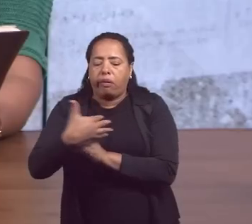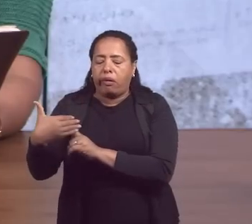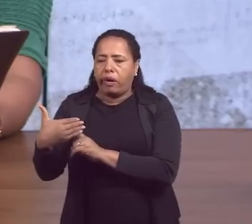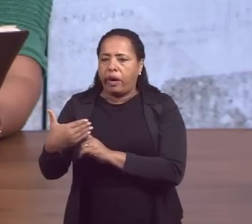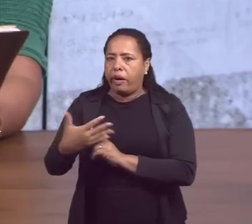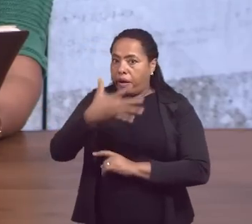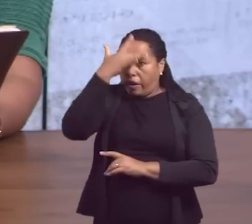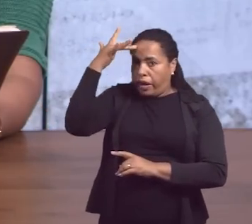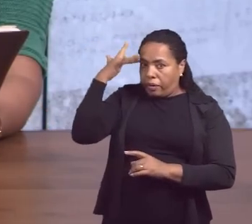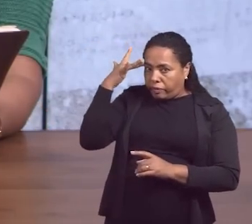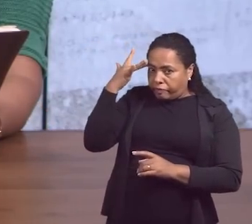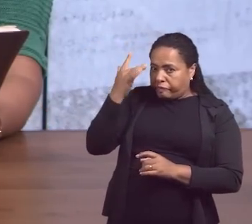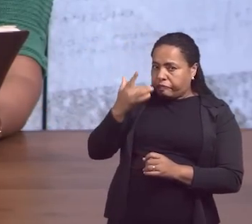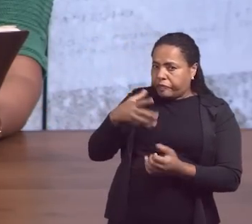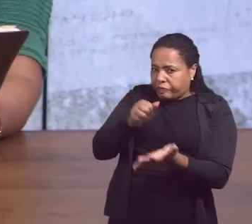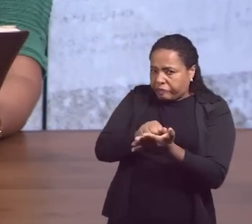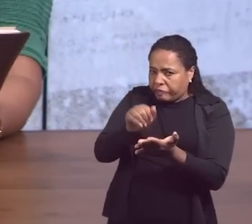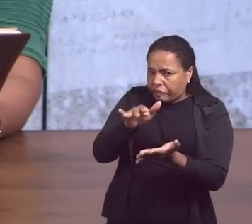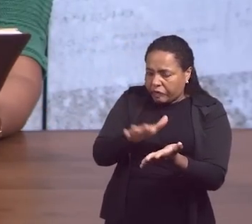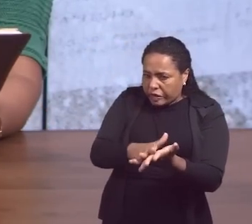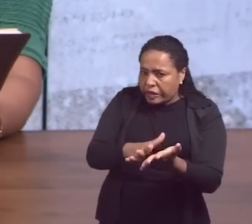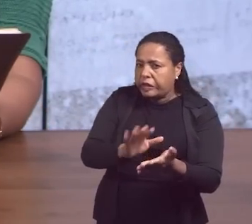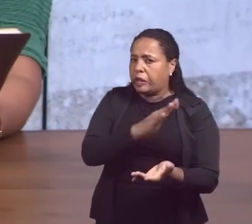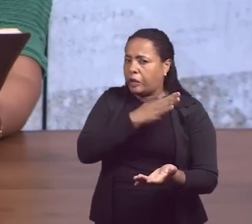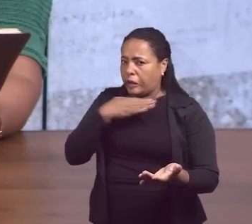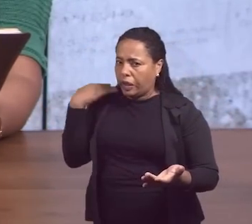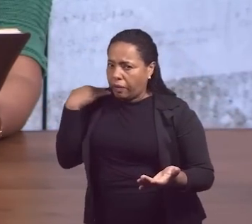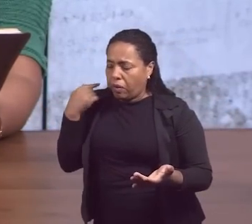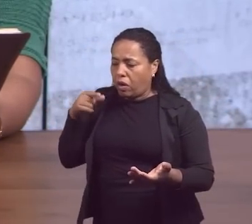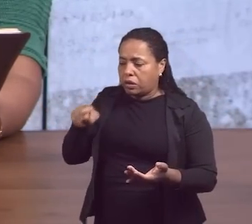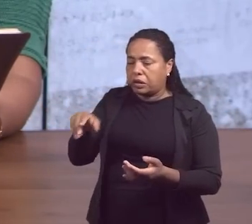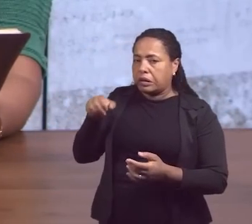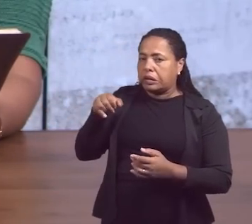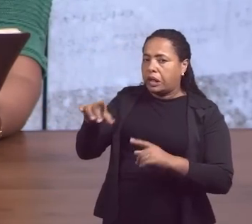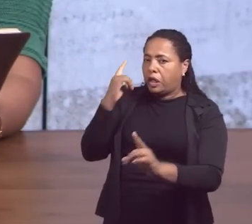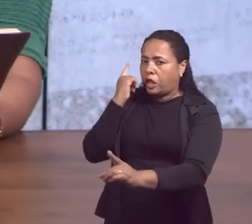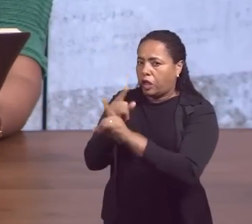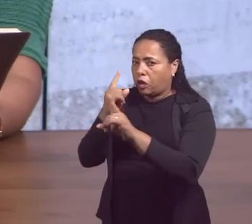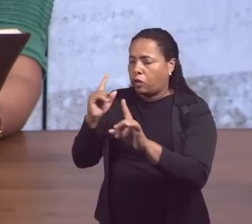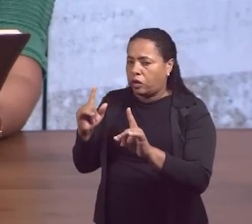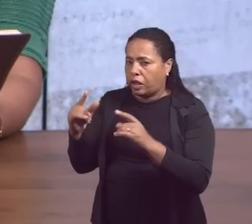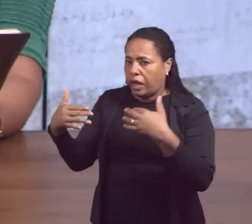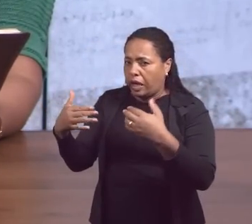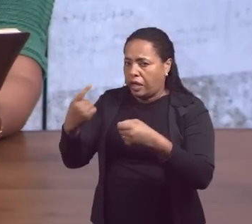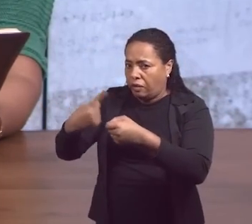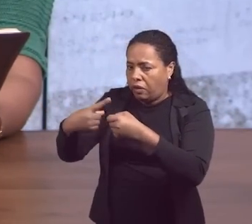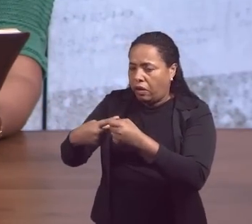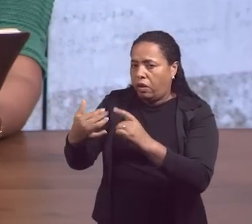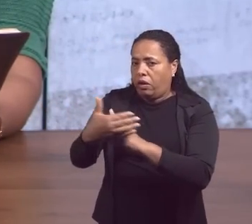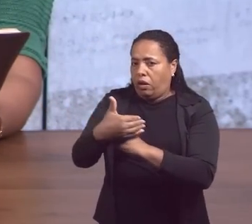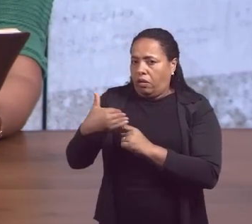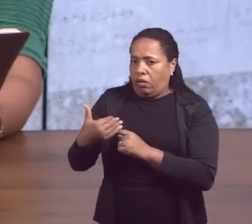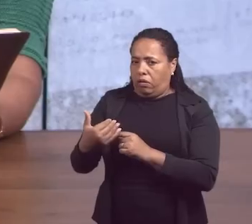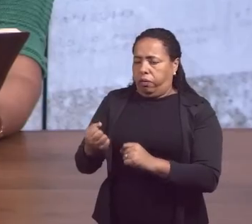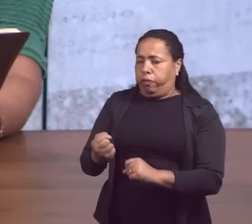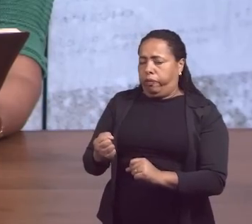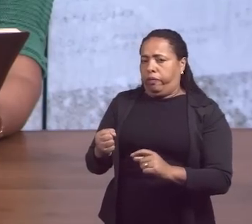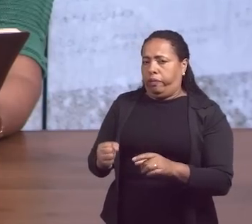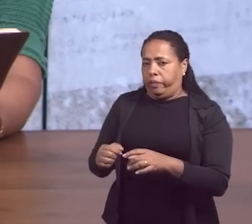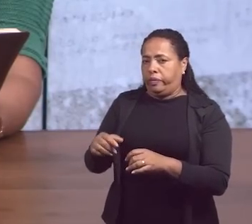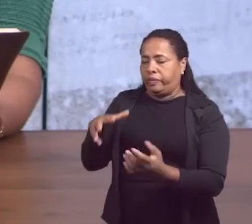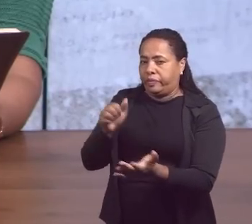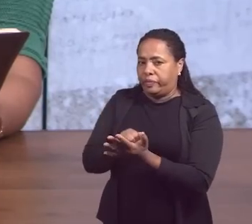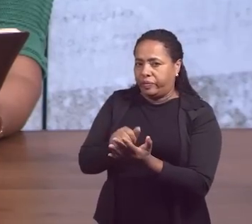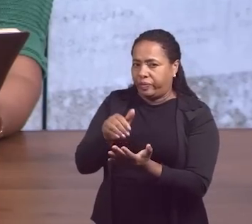o achar fora dos termos da cidade do seu refúgio, se o vingador do sangue matar o